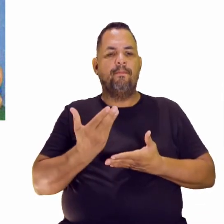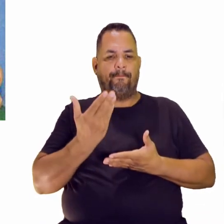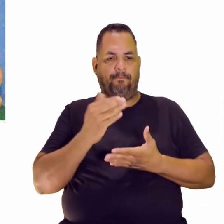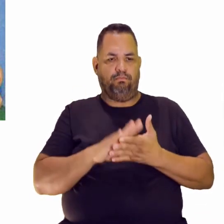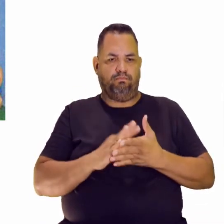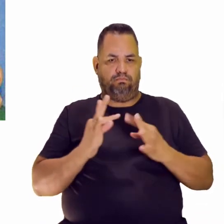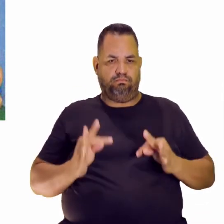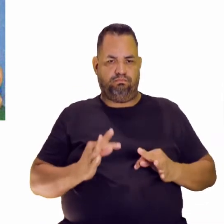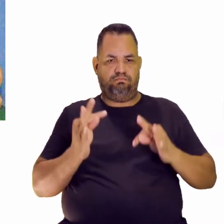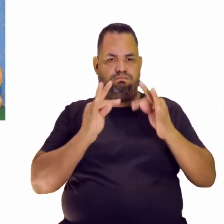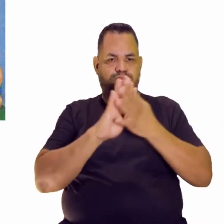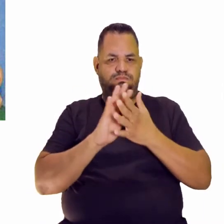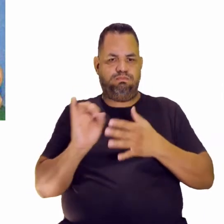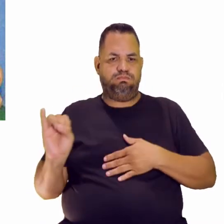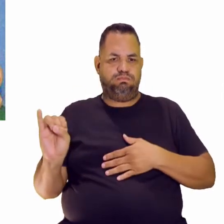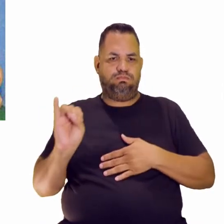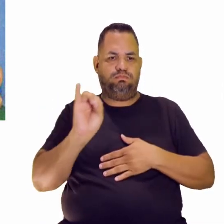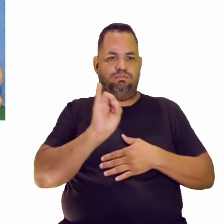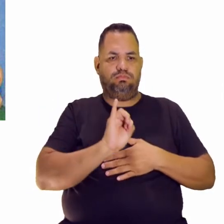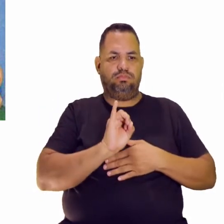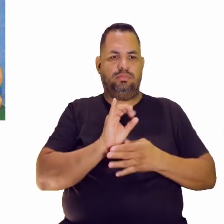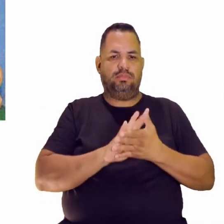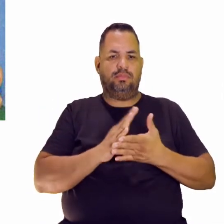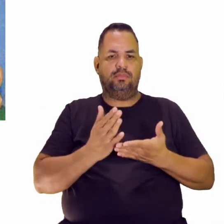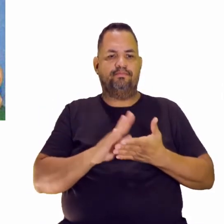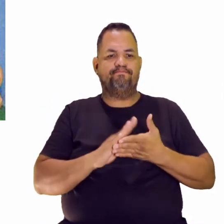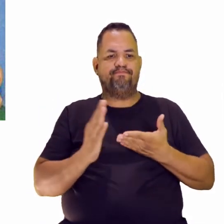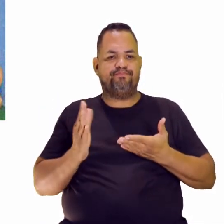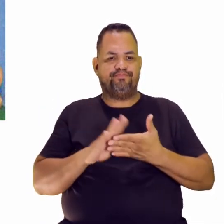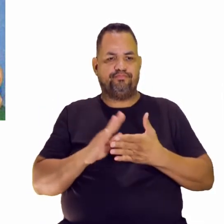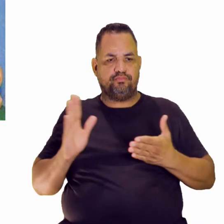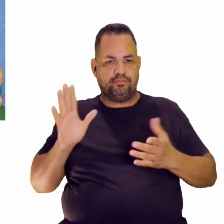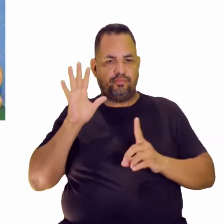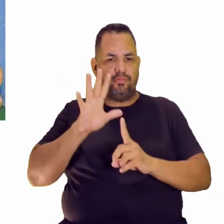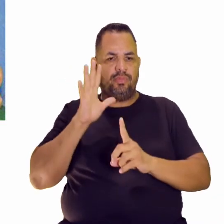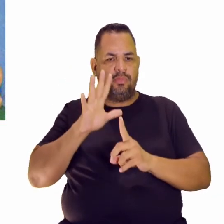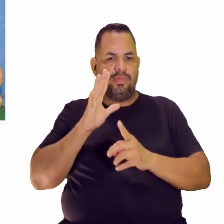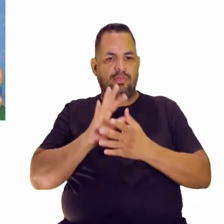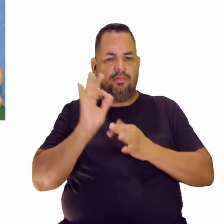técnicas importadas e provocar sua